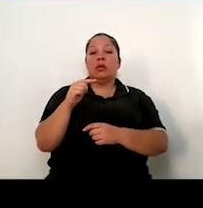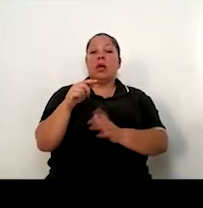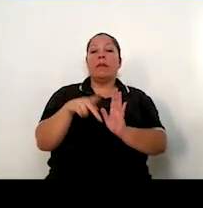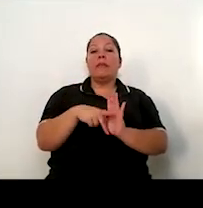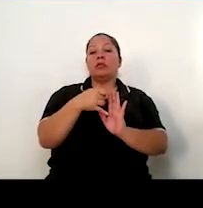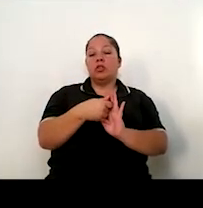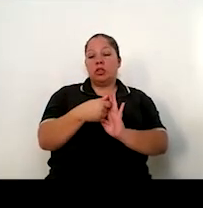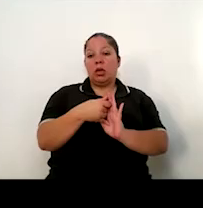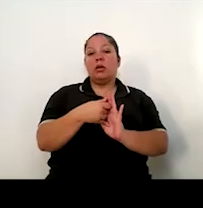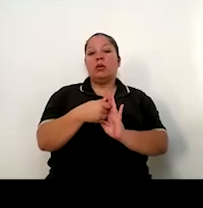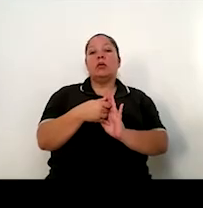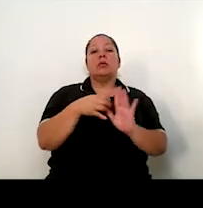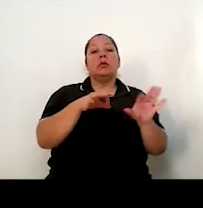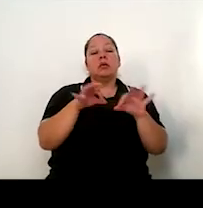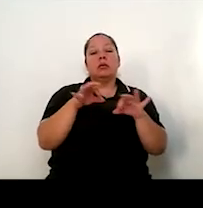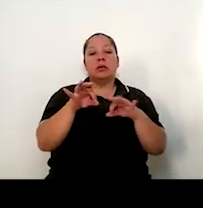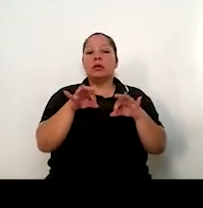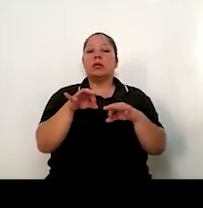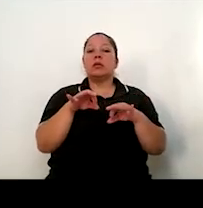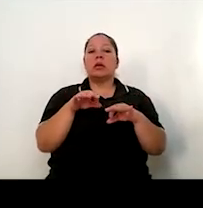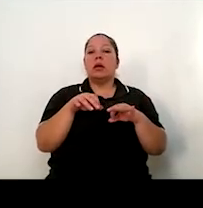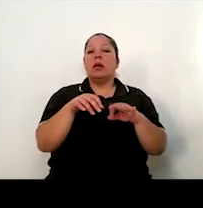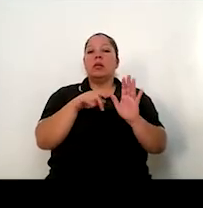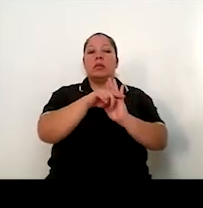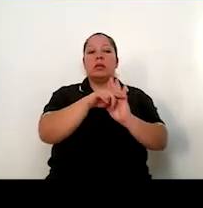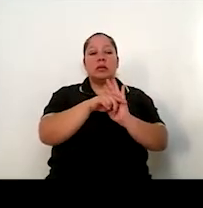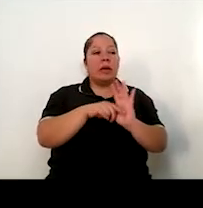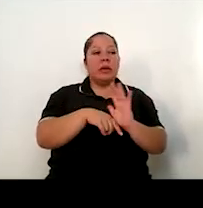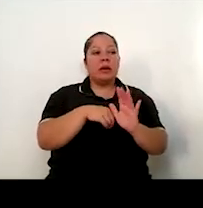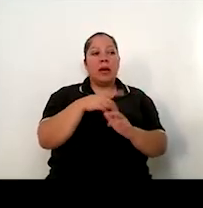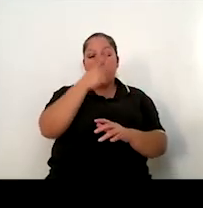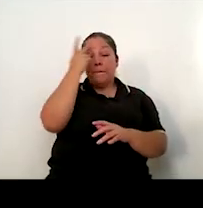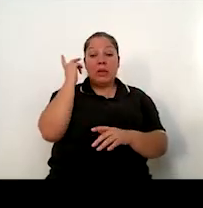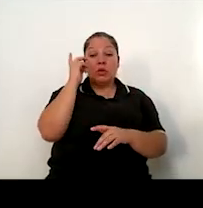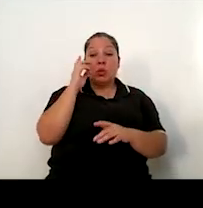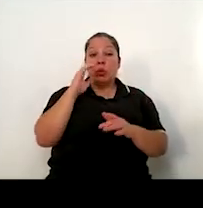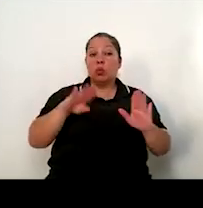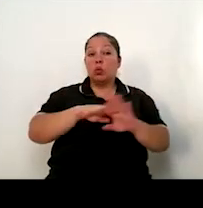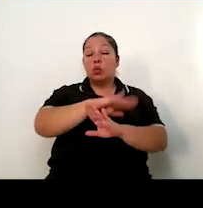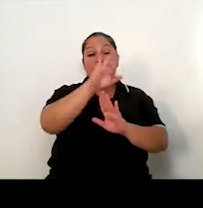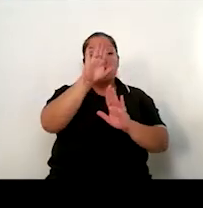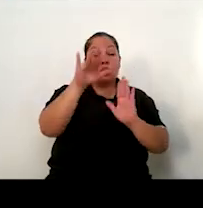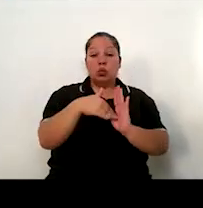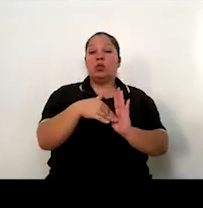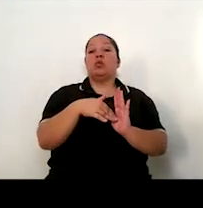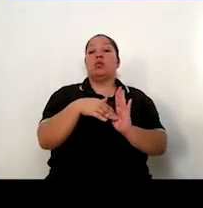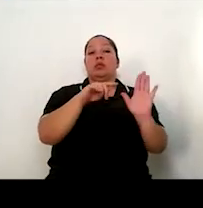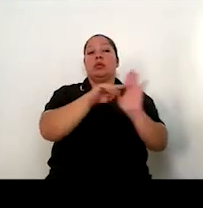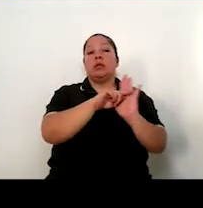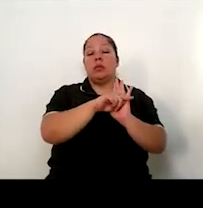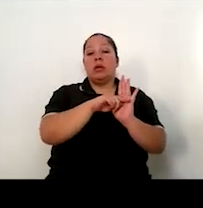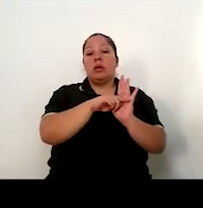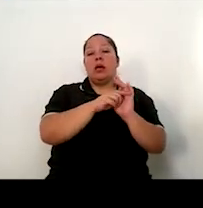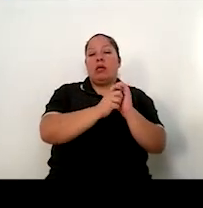custa muito caro. Sangue oculto para toda a população acima de 45 anos é um